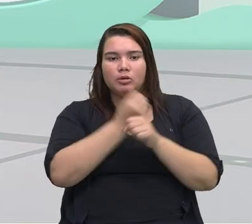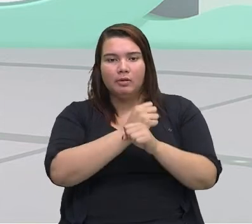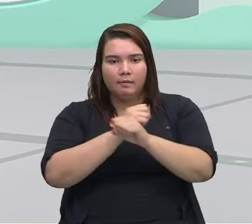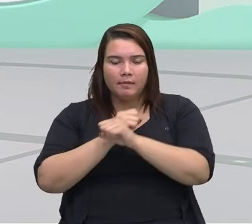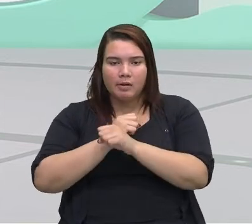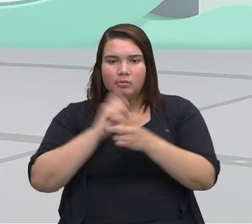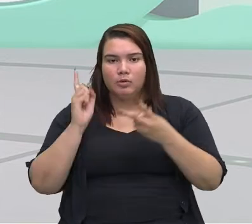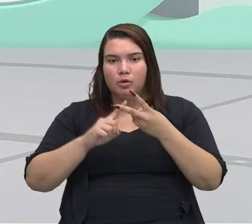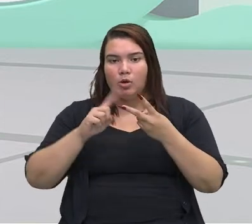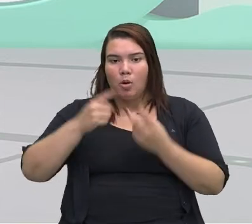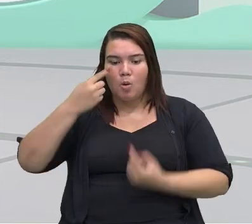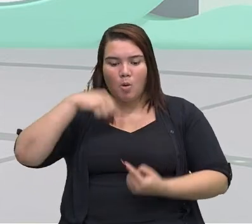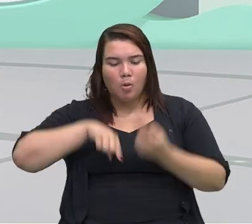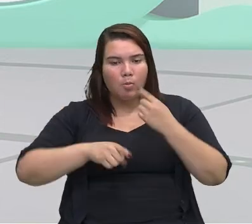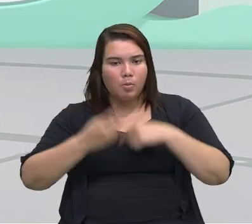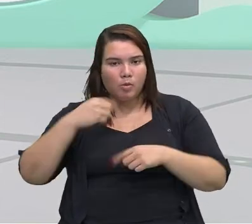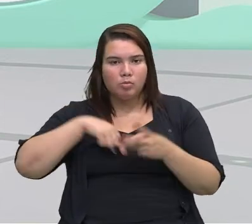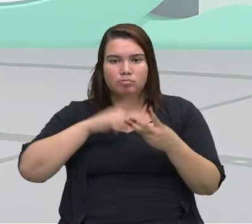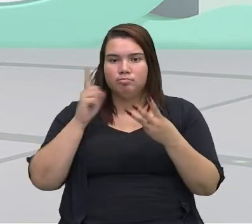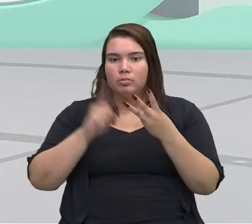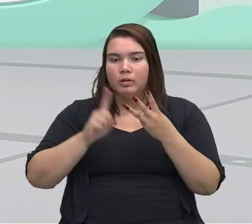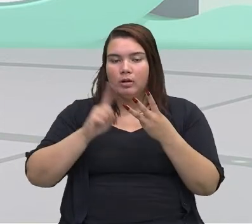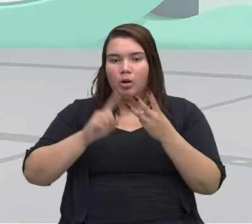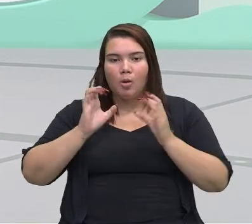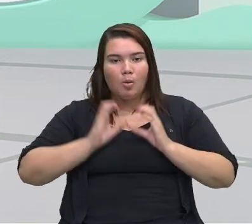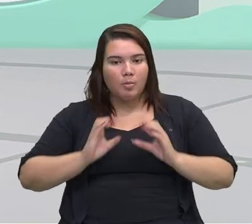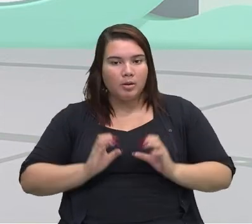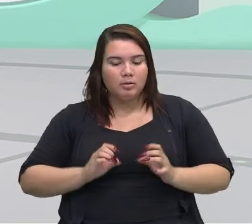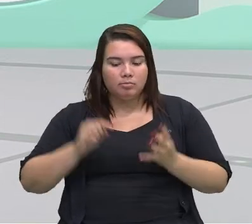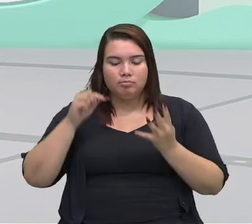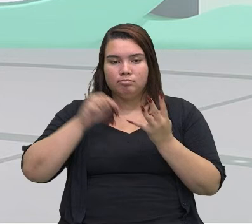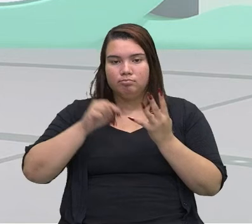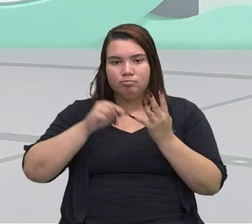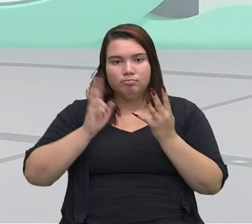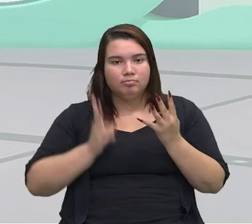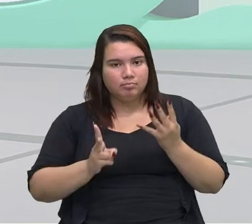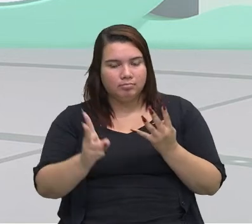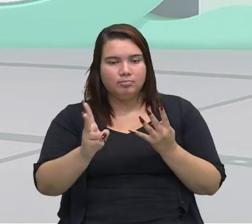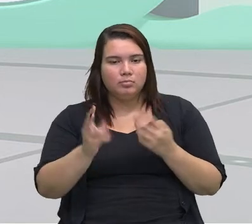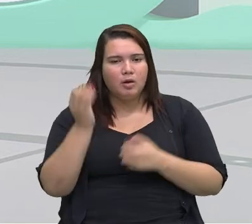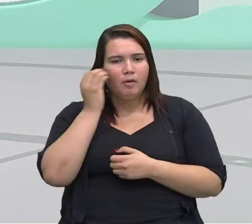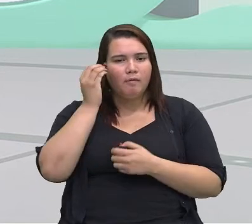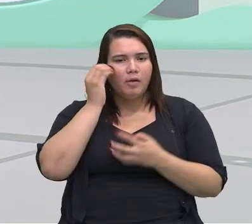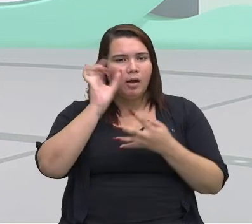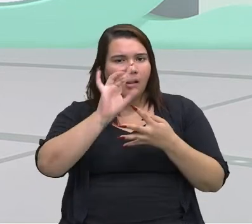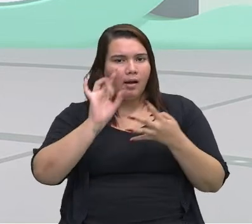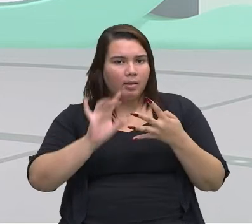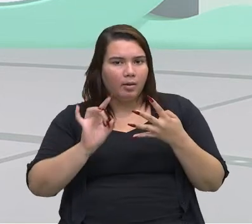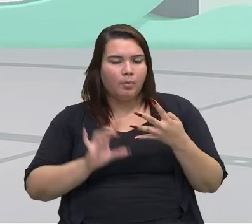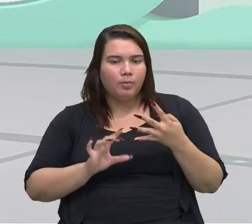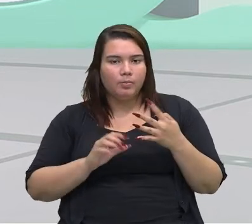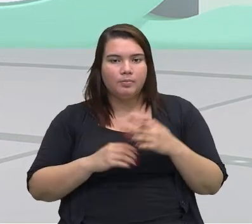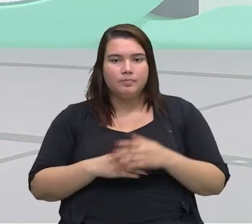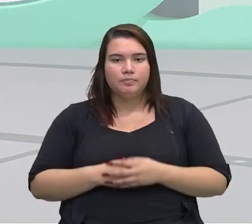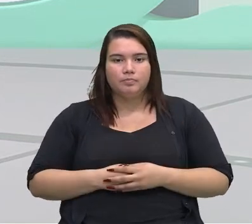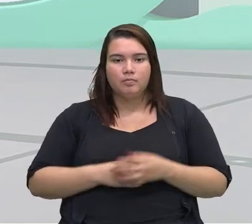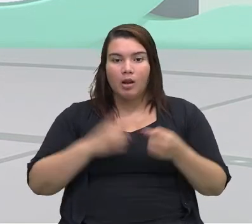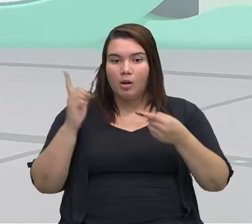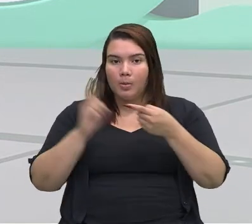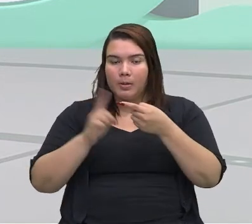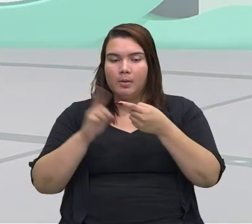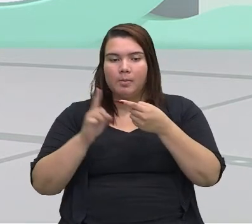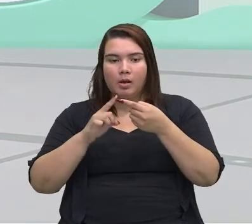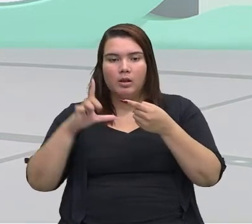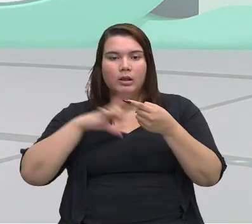hormonais, os métodos comportamentais e também os métodos definitivos. Vamos relembrar cada um deles? Olha só, os métodos de